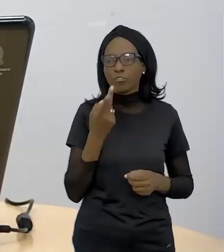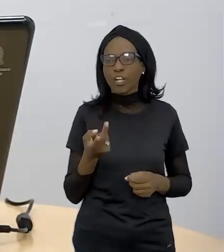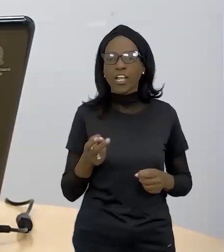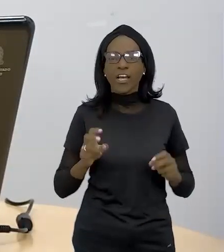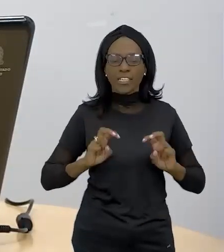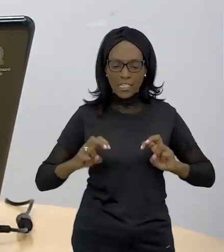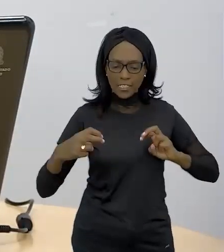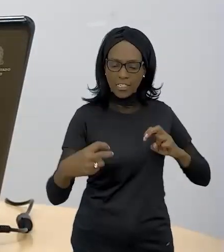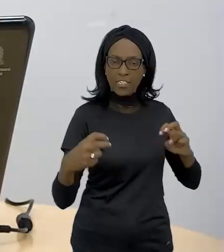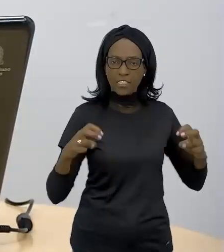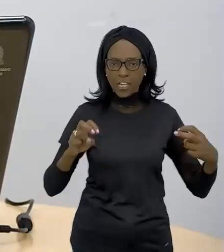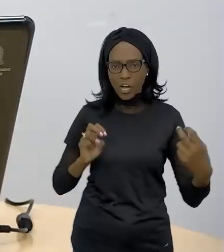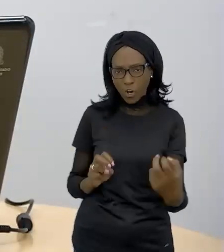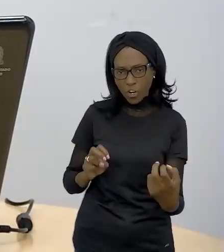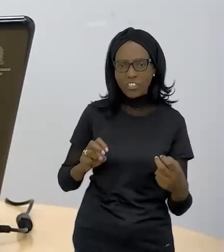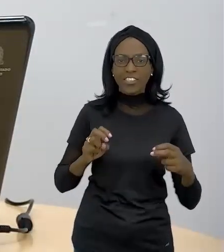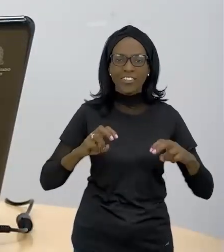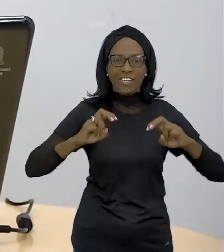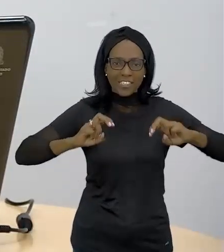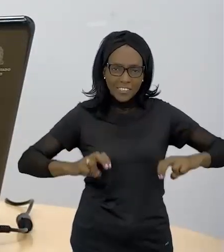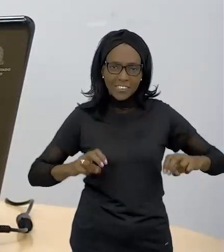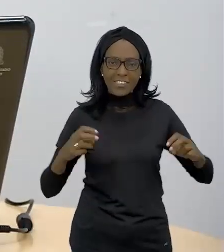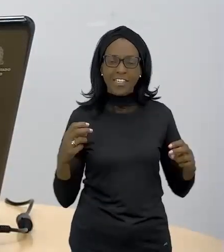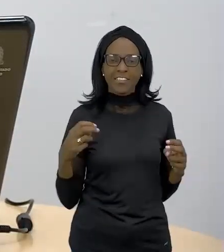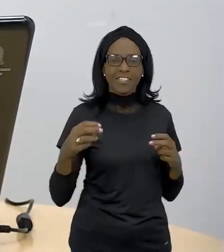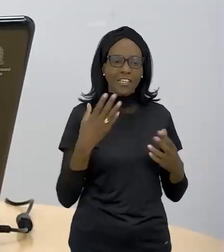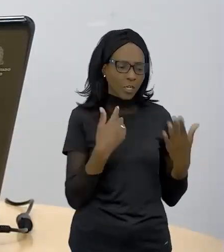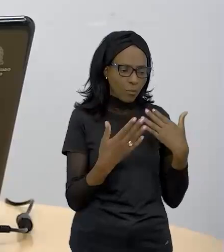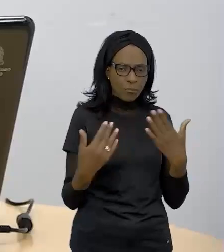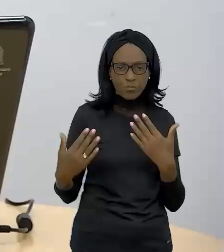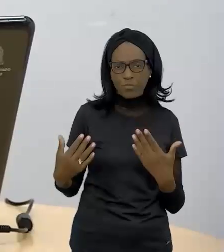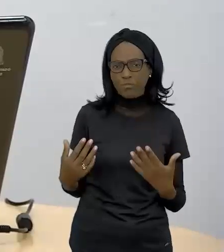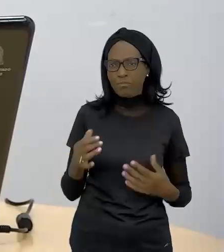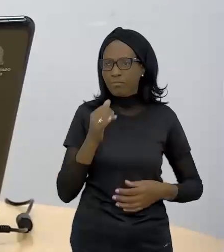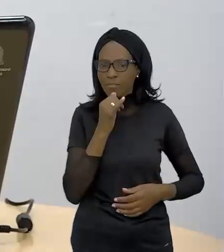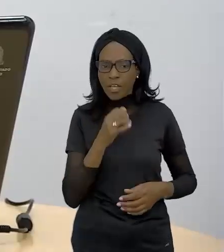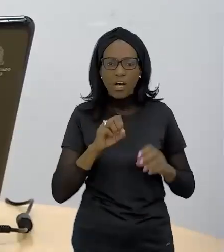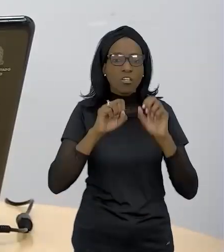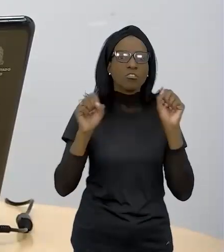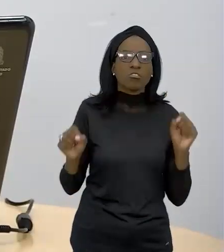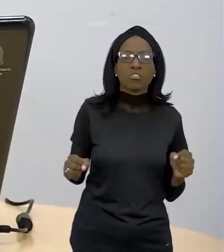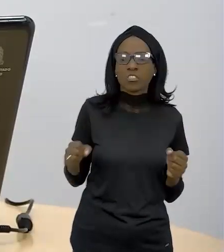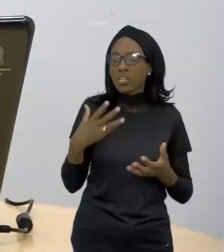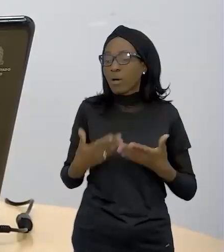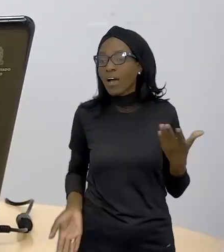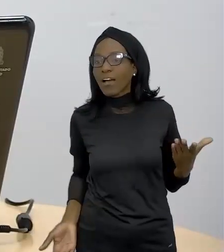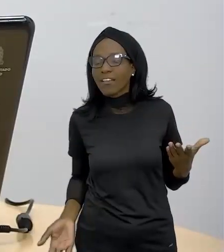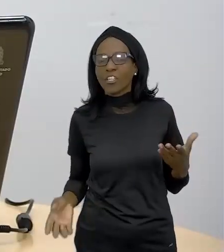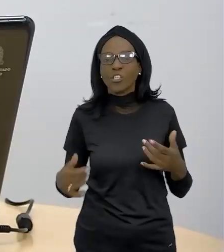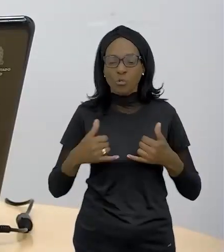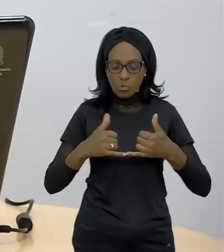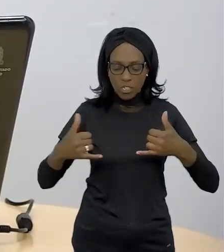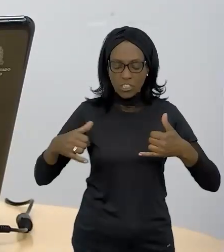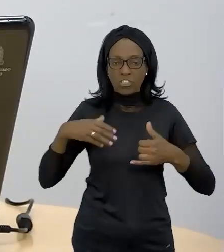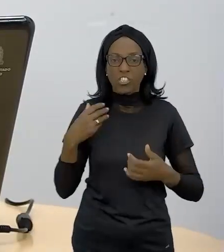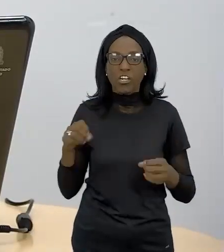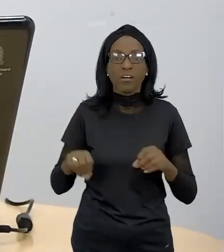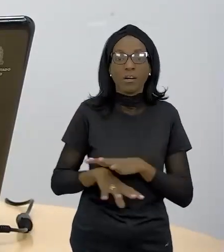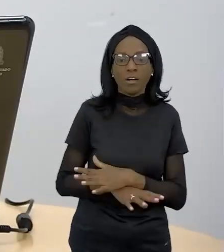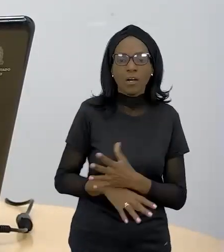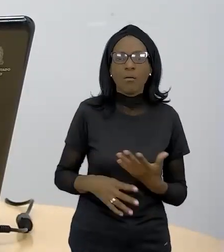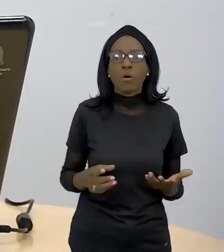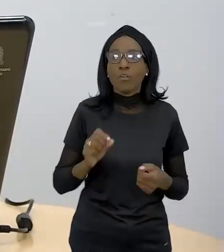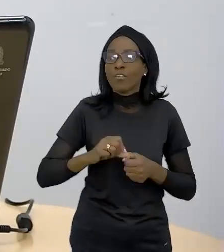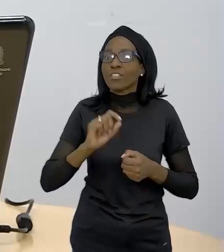enfrentei situações que o sistema caiu no bairro todo, teve problema de energia. Vamos para a roda